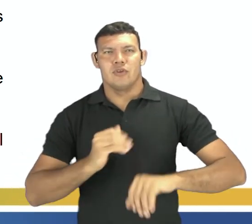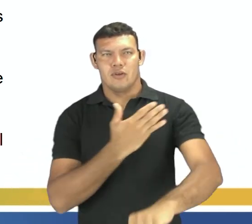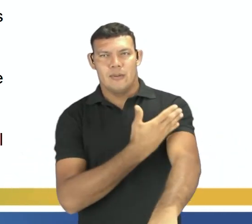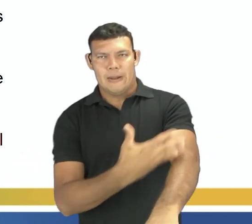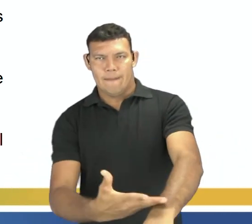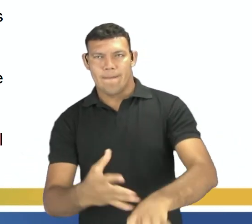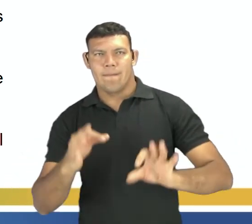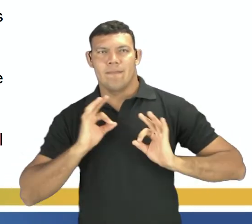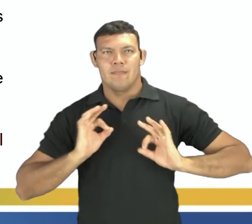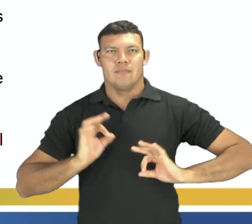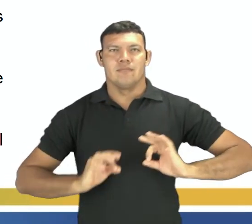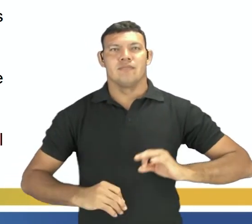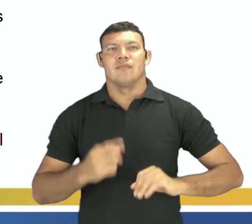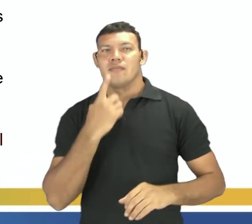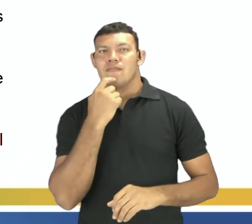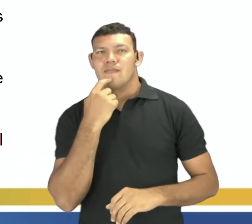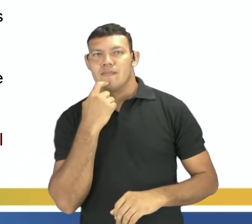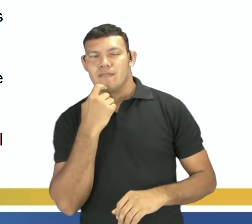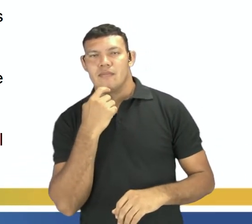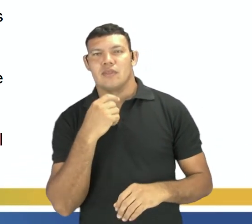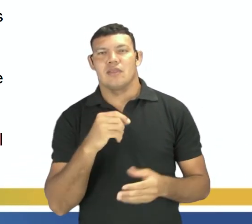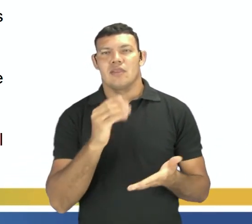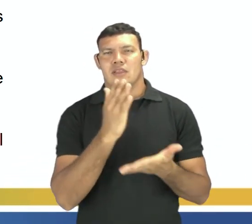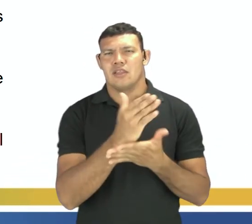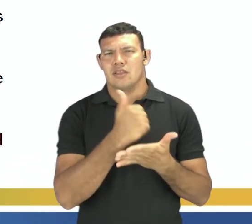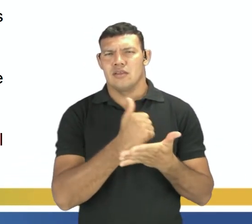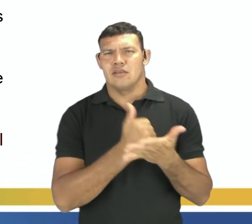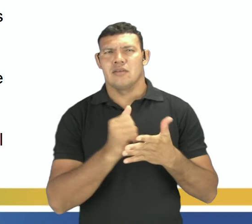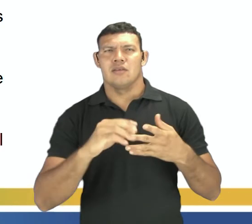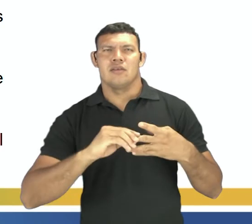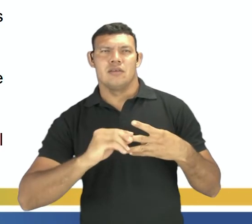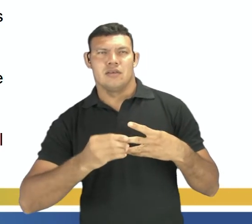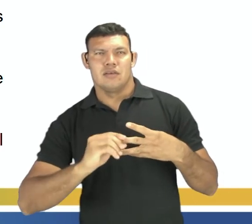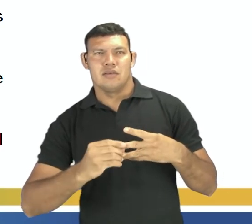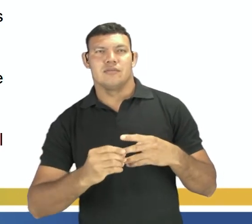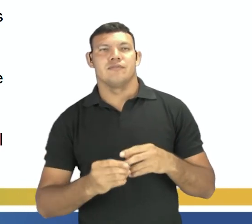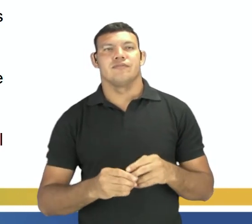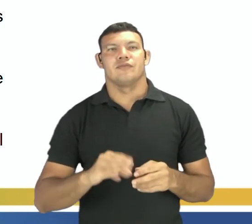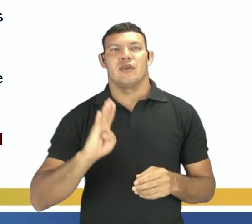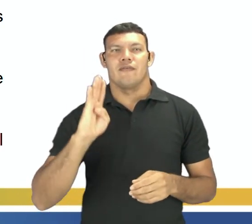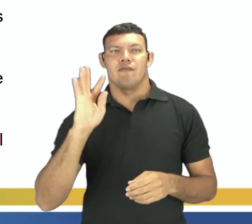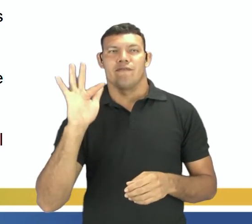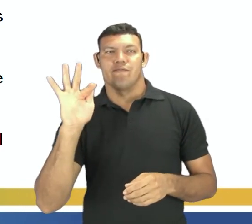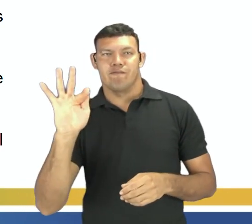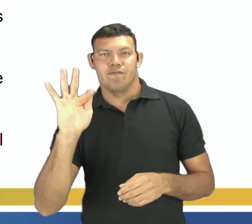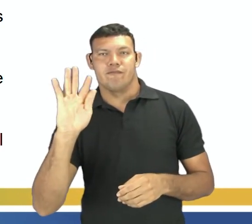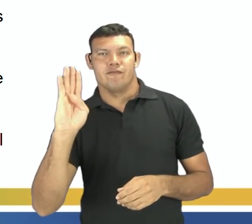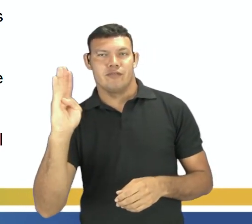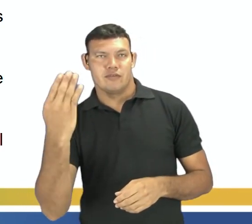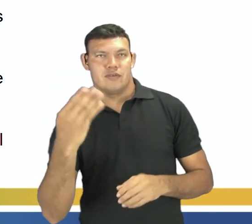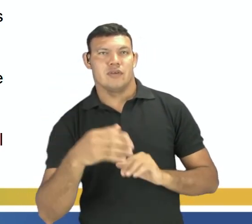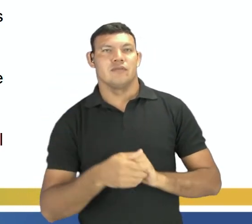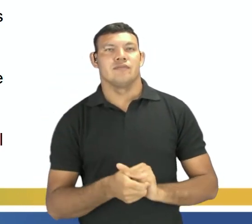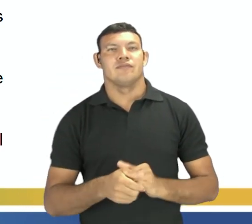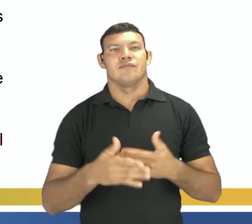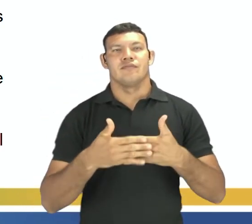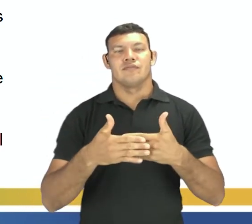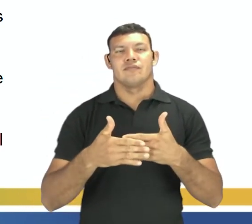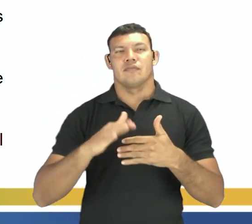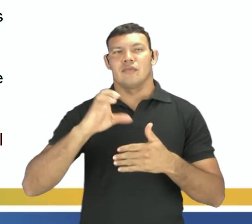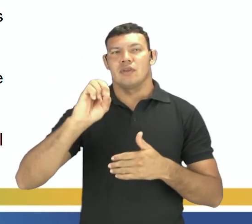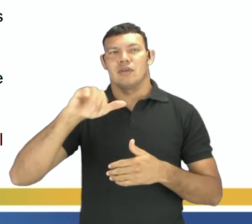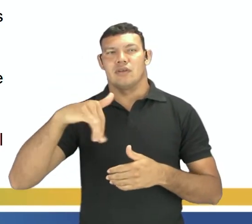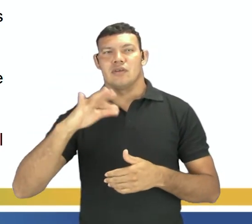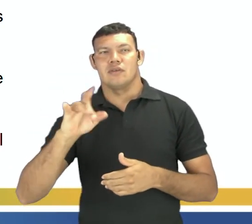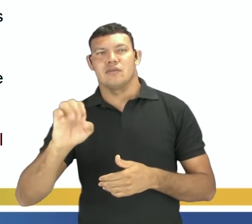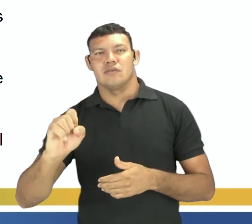plaquetas. Falso também. O tecido conjuntivo, ele é dividido em tecido conjuntivo, propriamente dito,